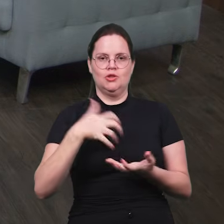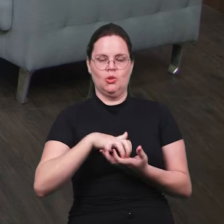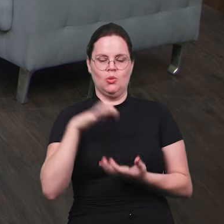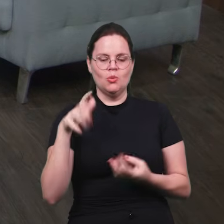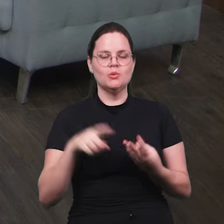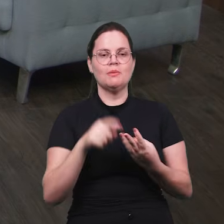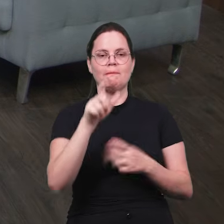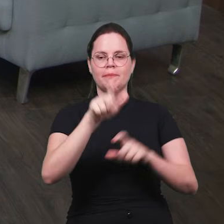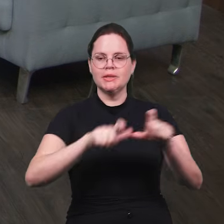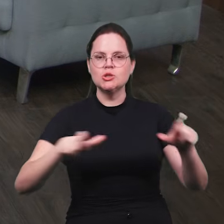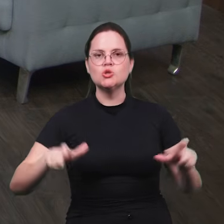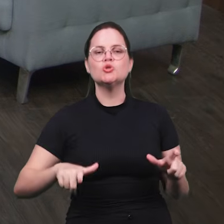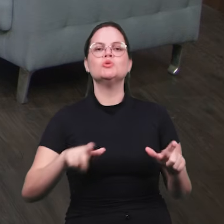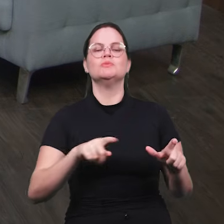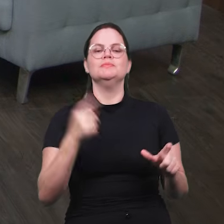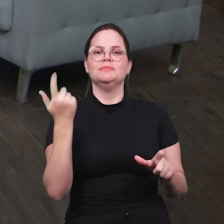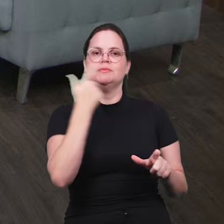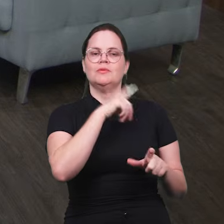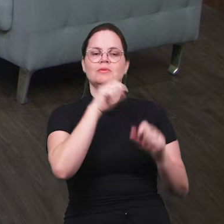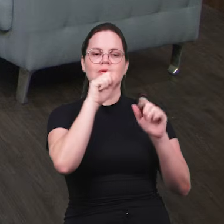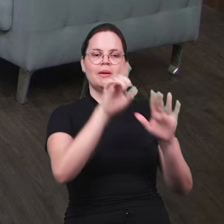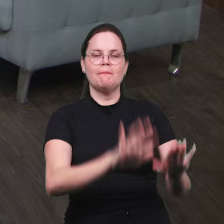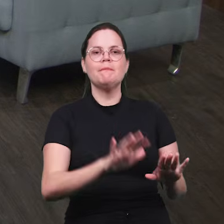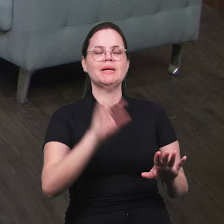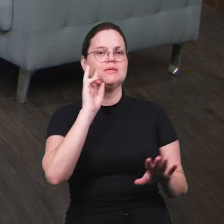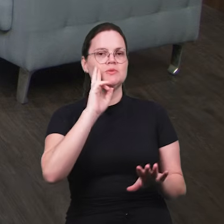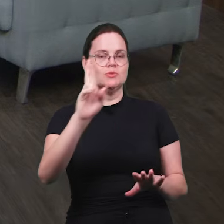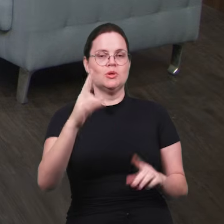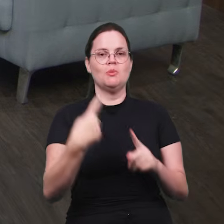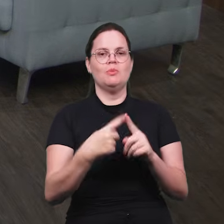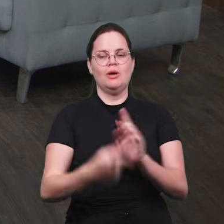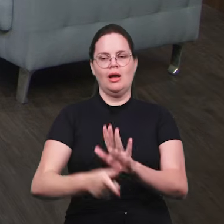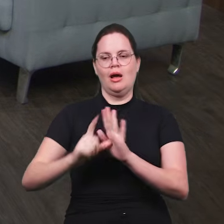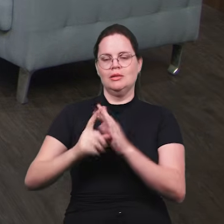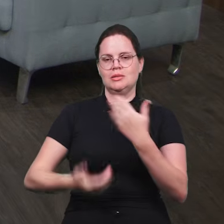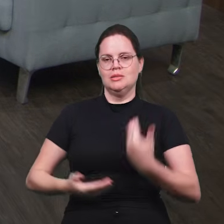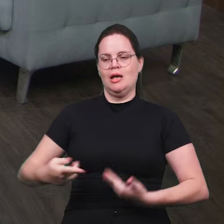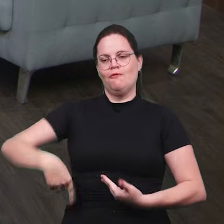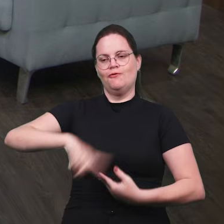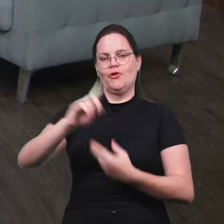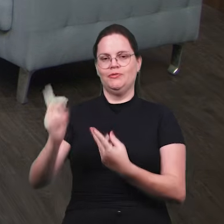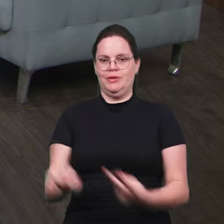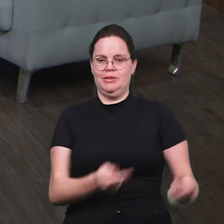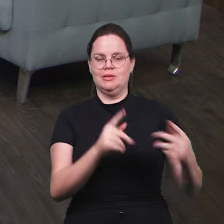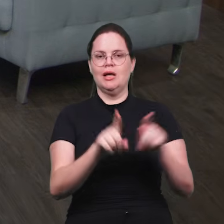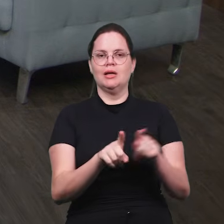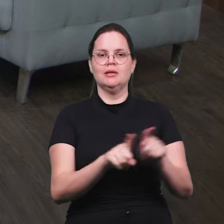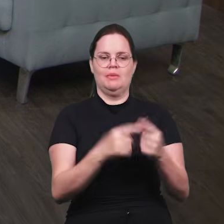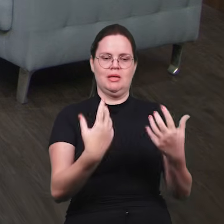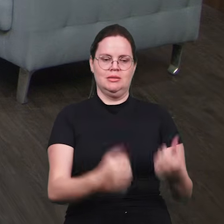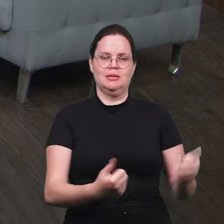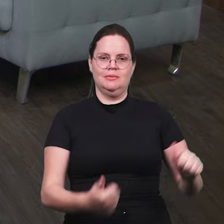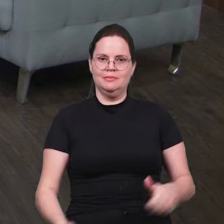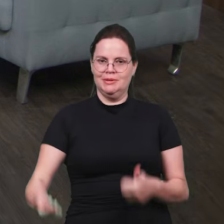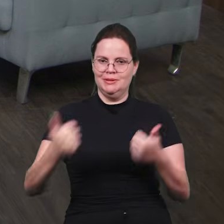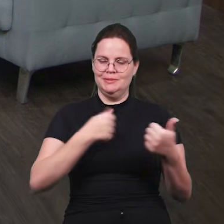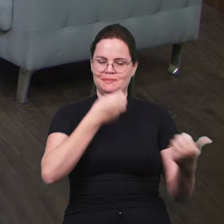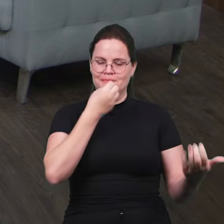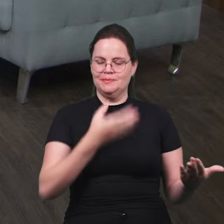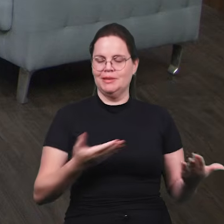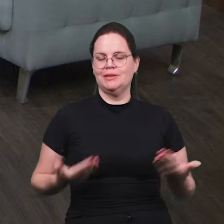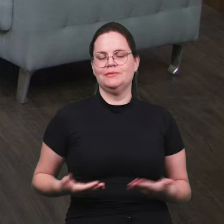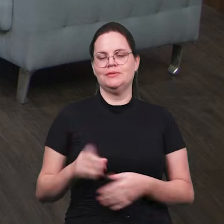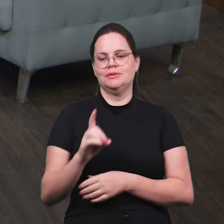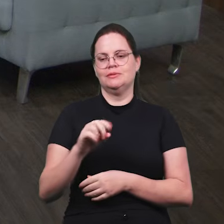com pessoas que foram alcançadas pelo Senhor, que receberam visitas e que também participaram de batismos. Seja muito bem-vindo,